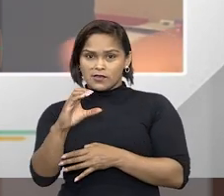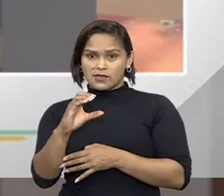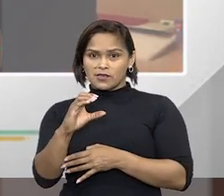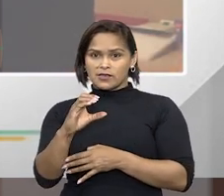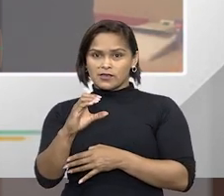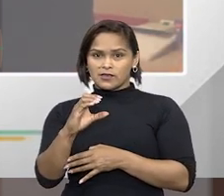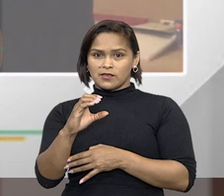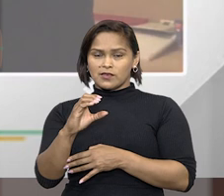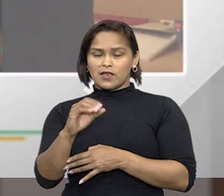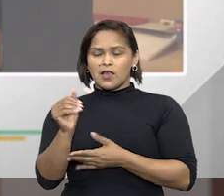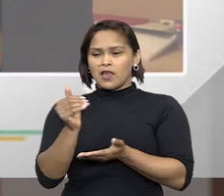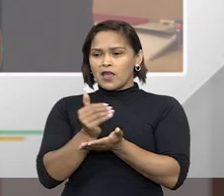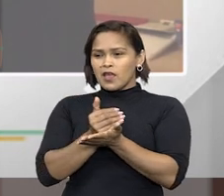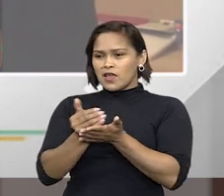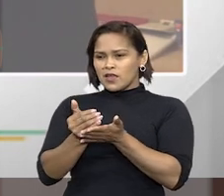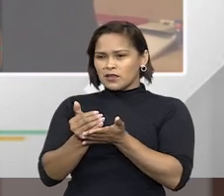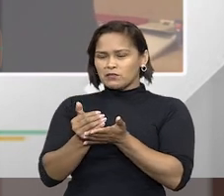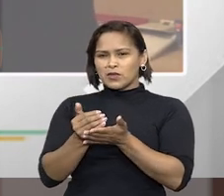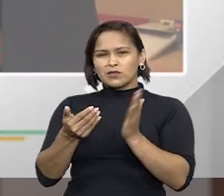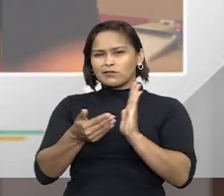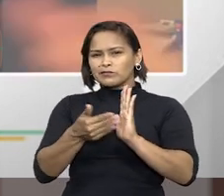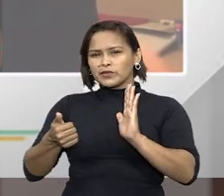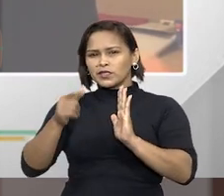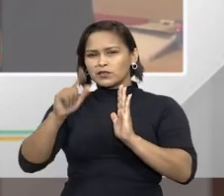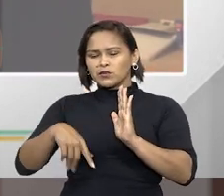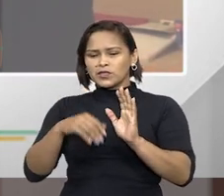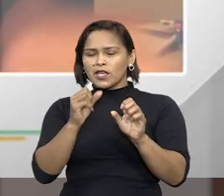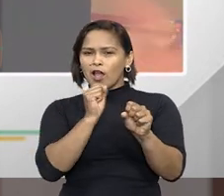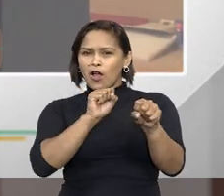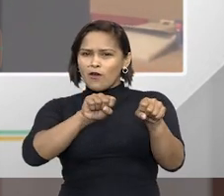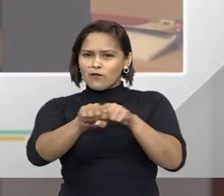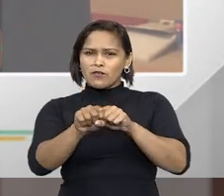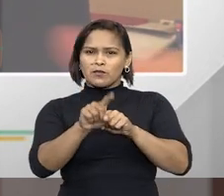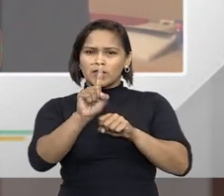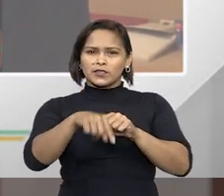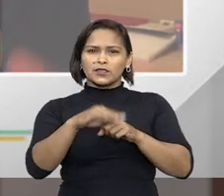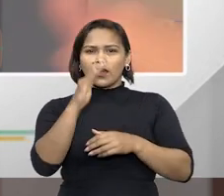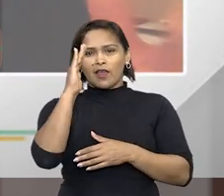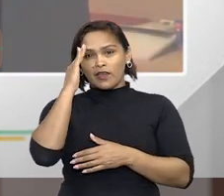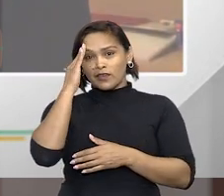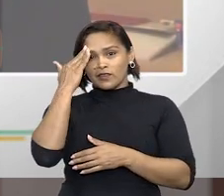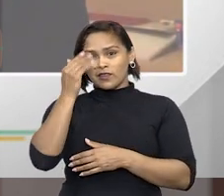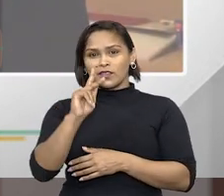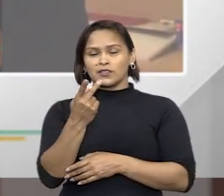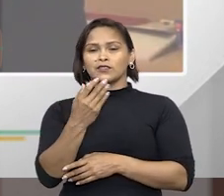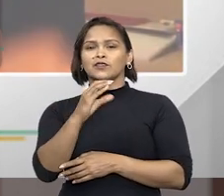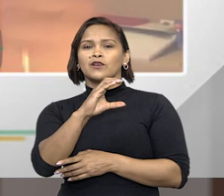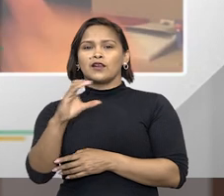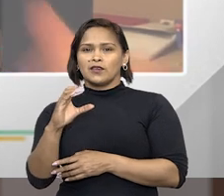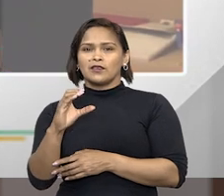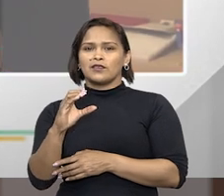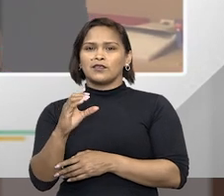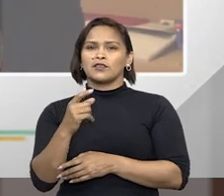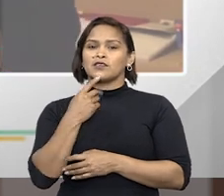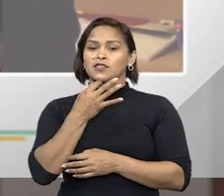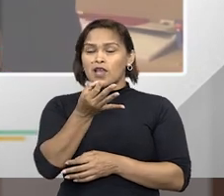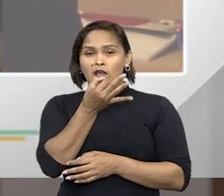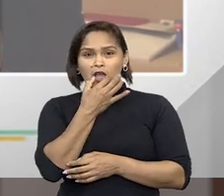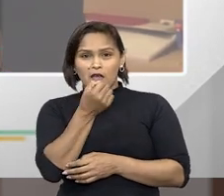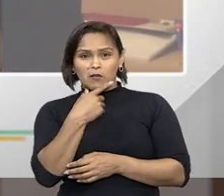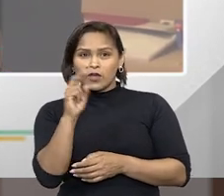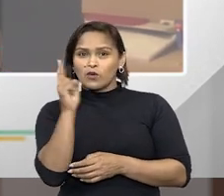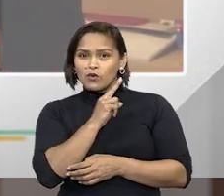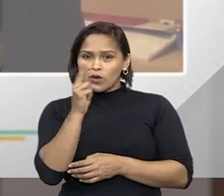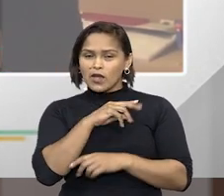a dispensar essas formalidades, considerando que o habeas corpus é o chamado remédio urgente, que precisa de uma